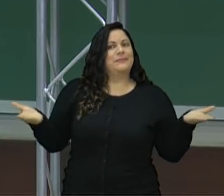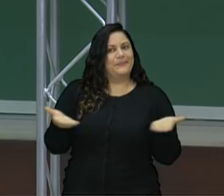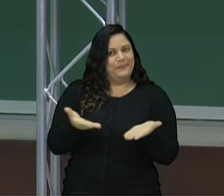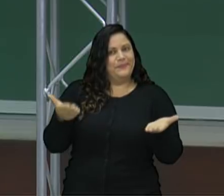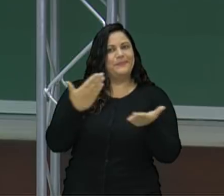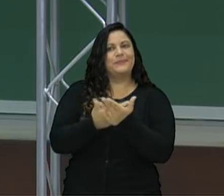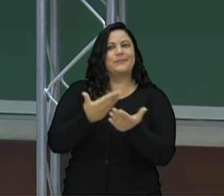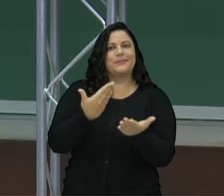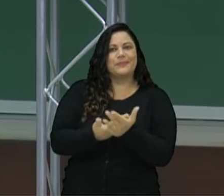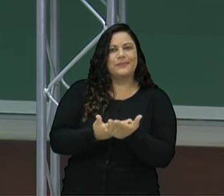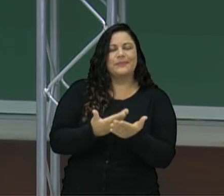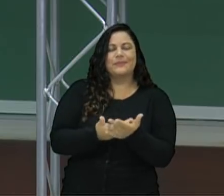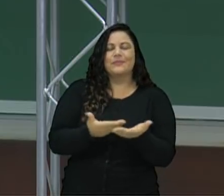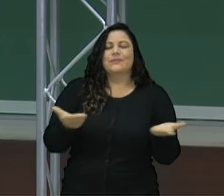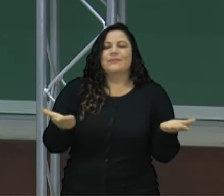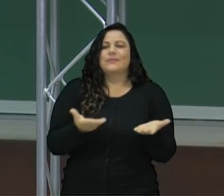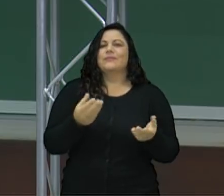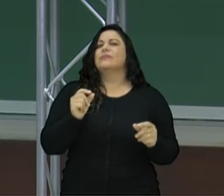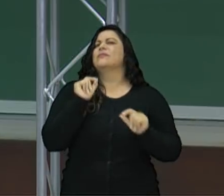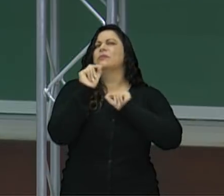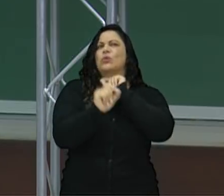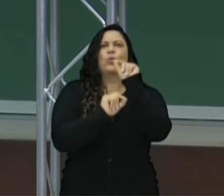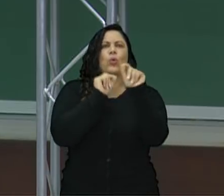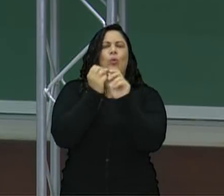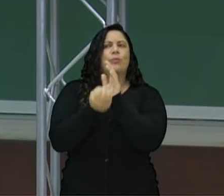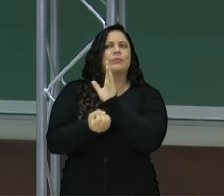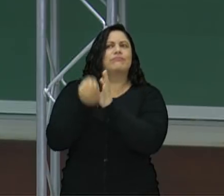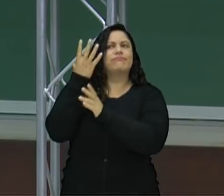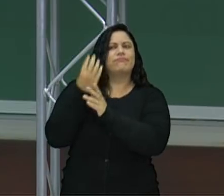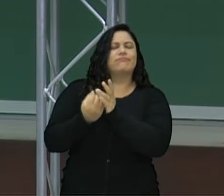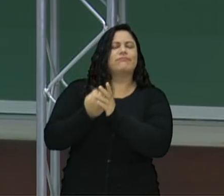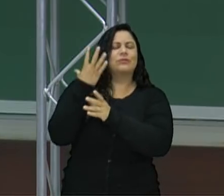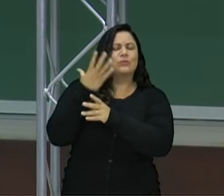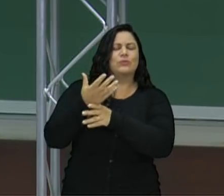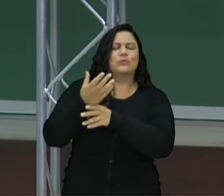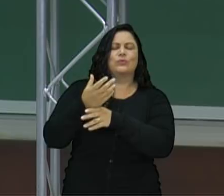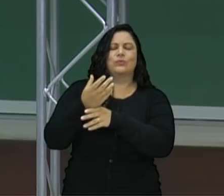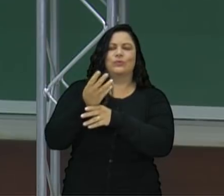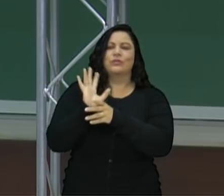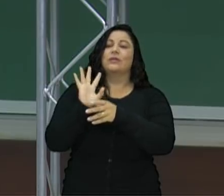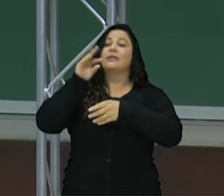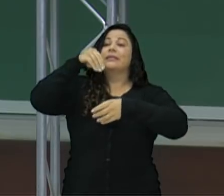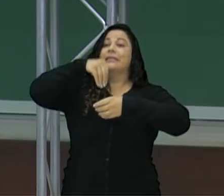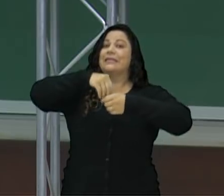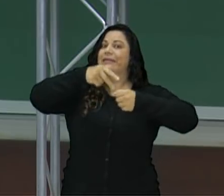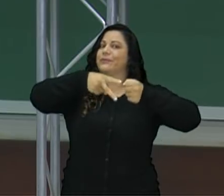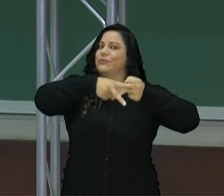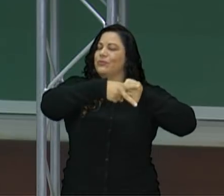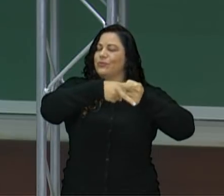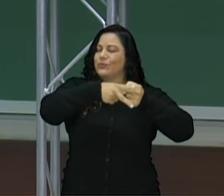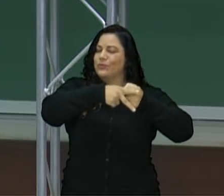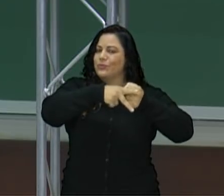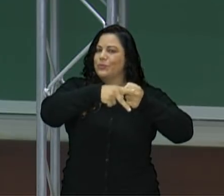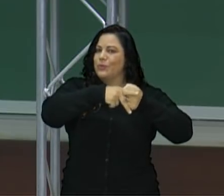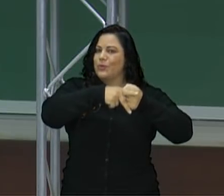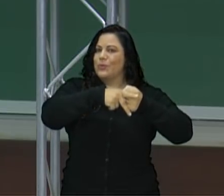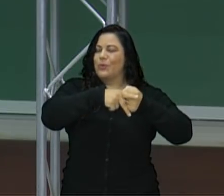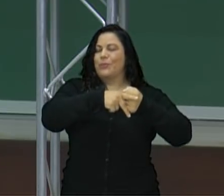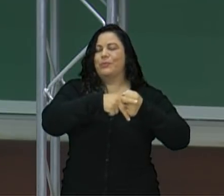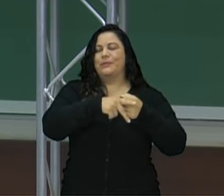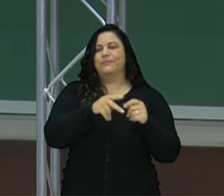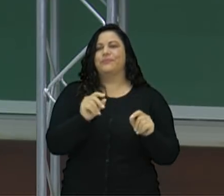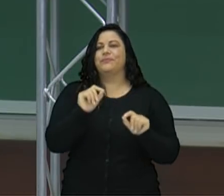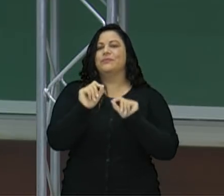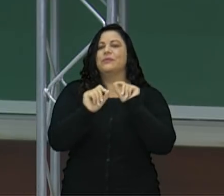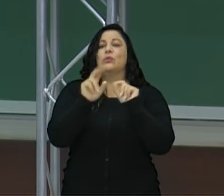de hoje. Como que isso aparece por meio dos pronomes utilizados para fazer referenciação a situações ou que